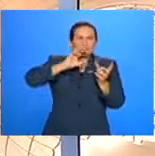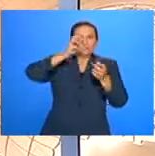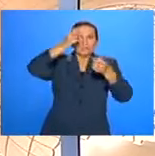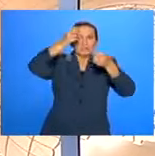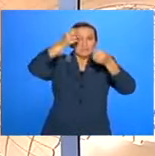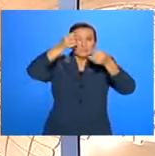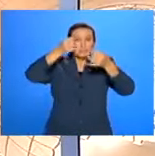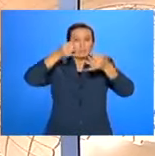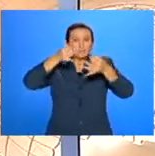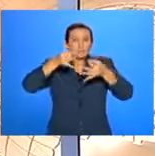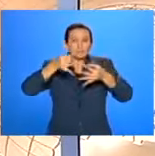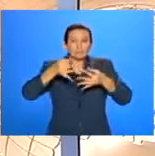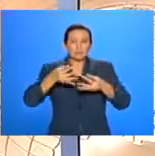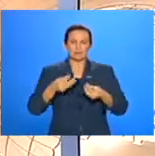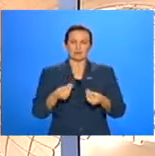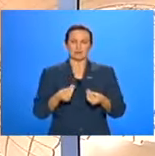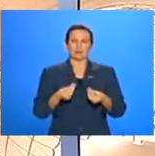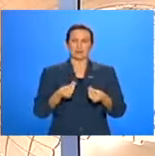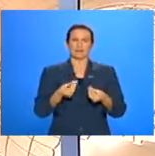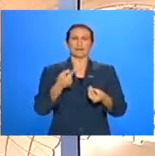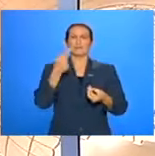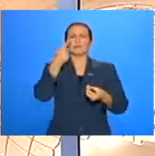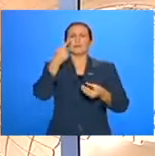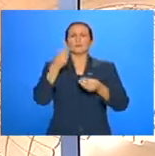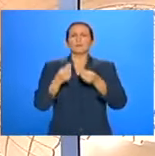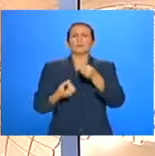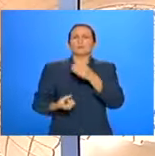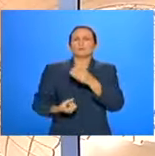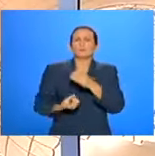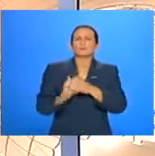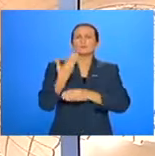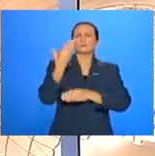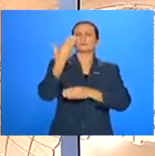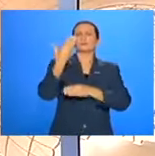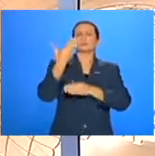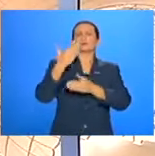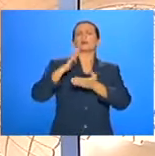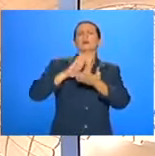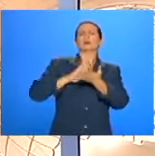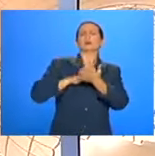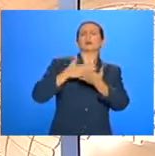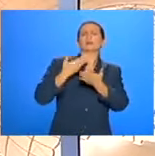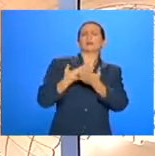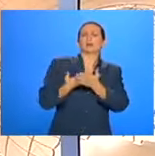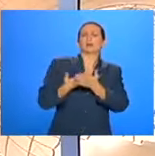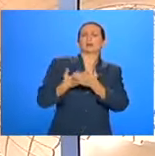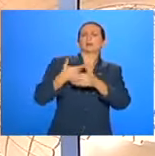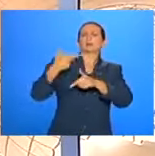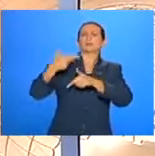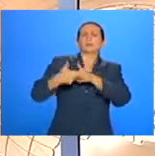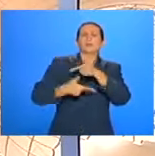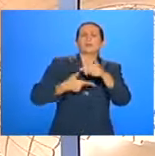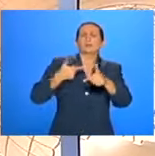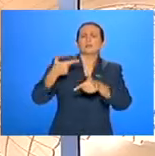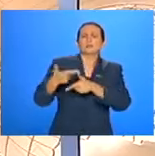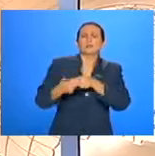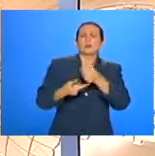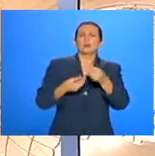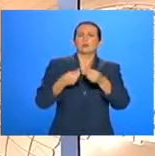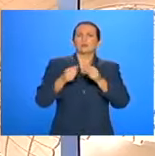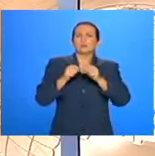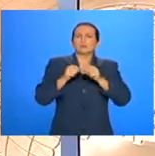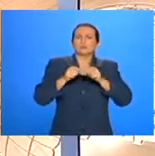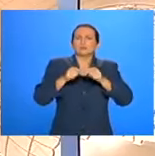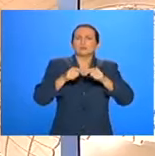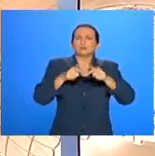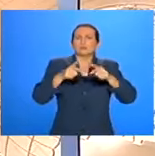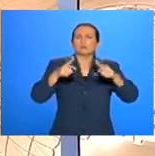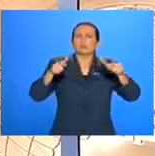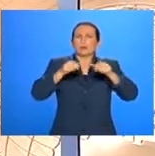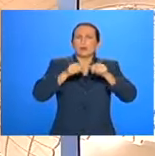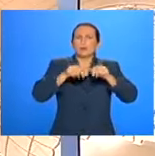como surgiu a profissão de intérprete e como esse profissional foi conquistando seu